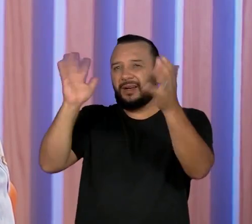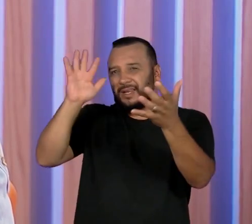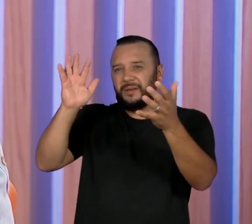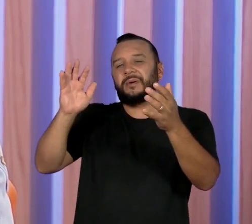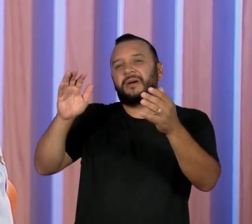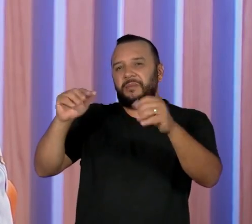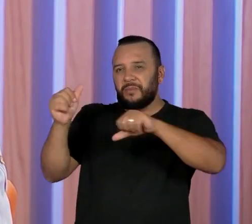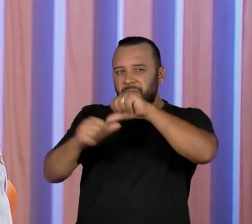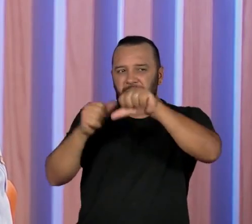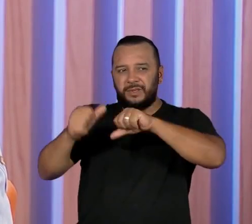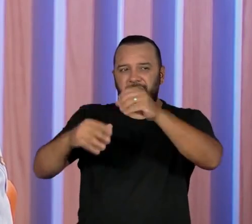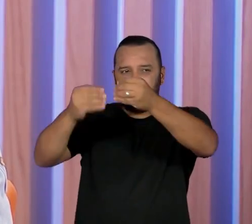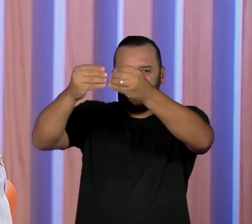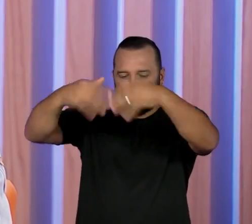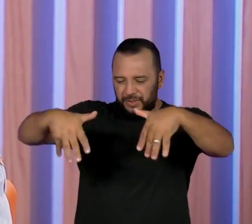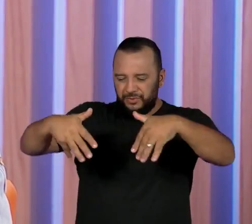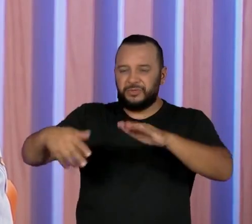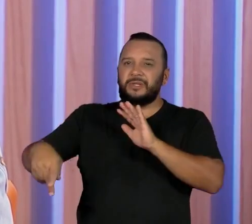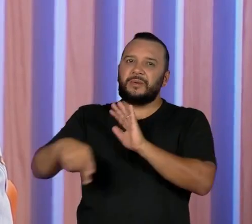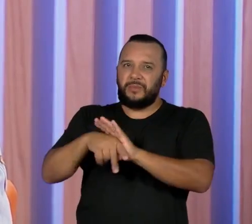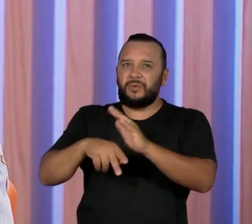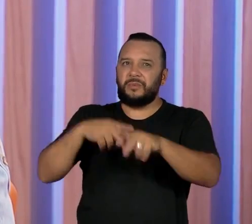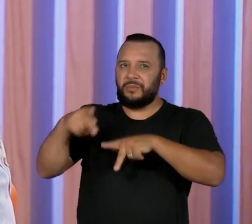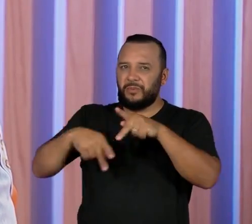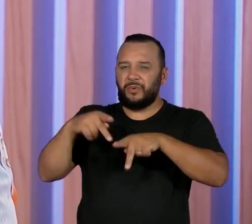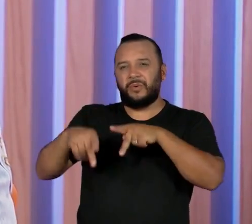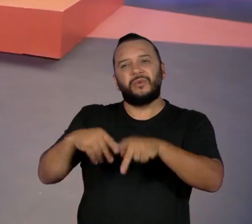tem que garantir algumas coisas básicas da nossa